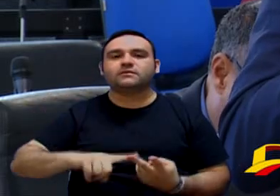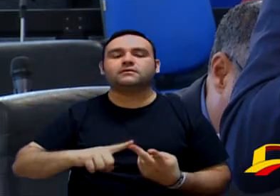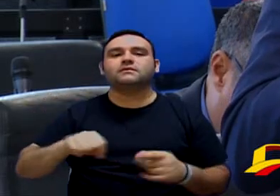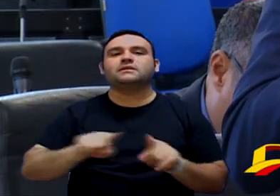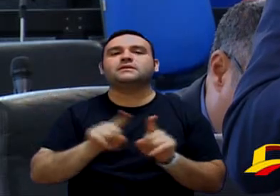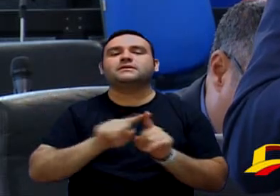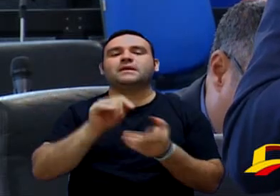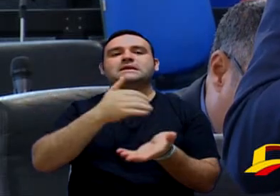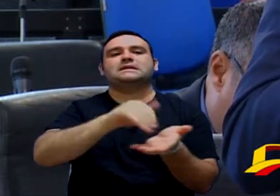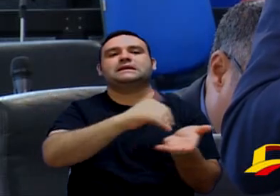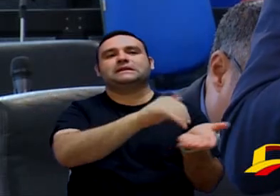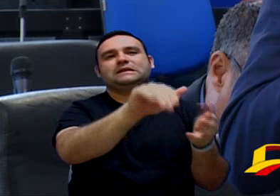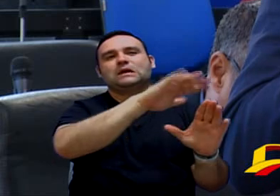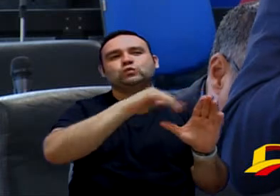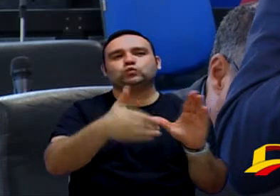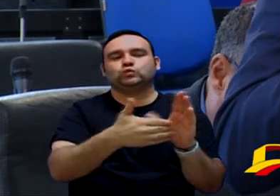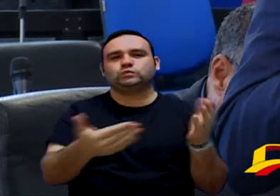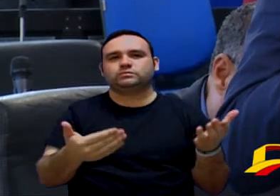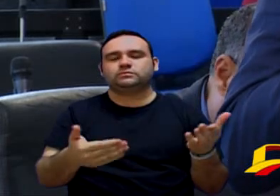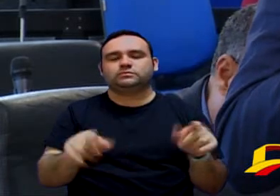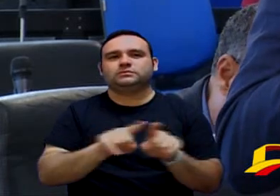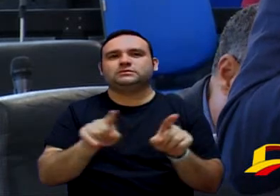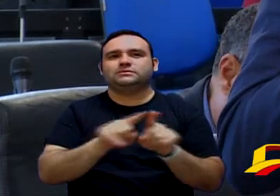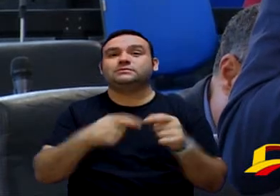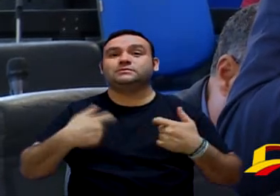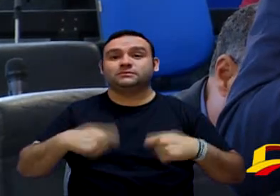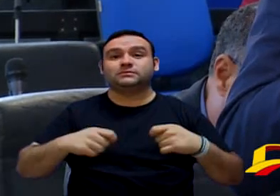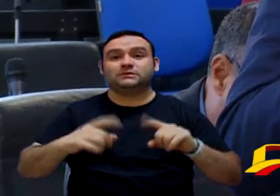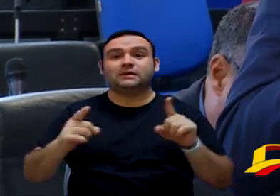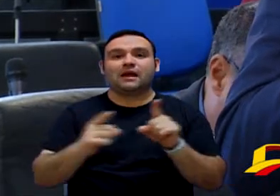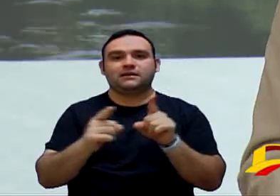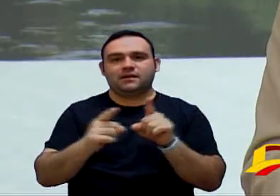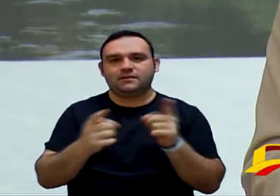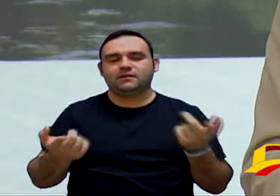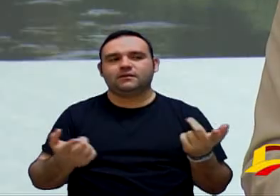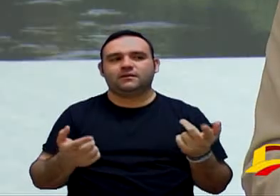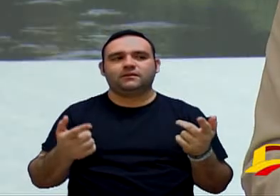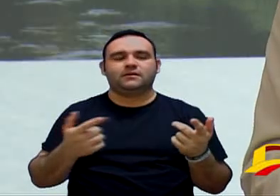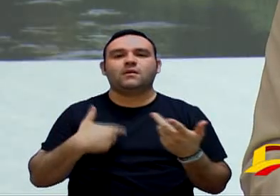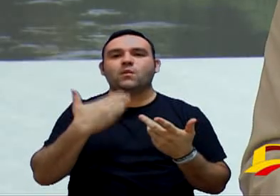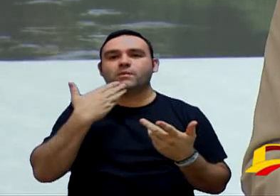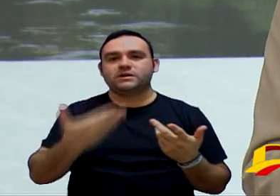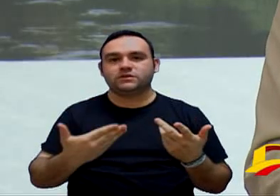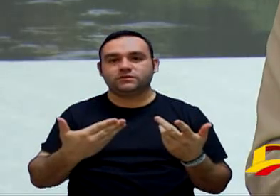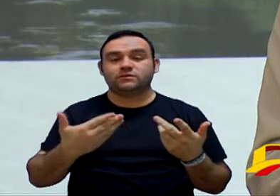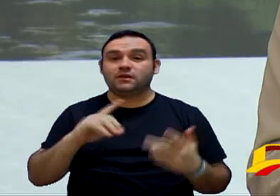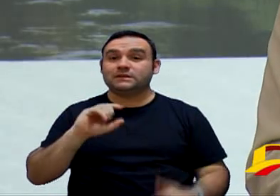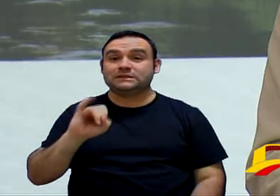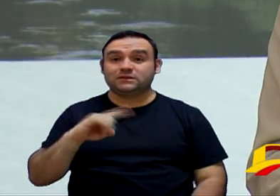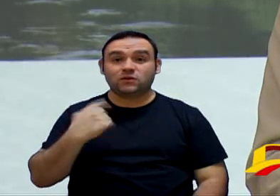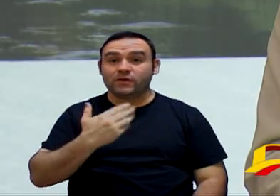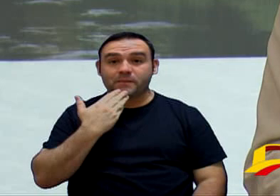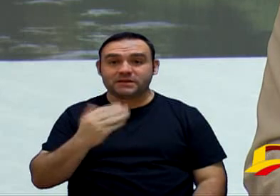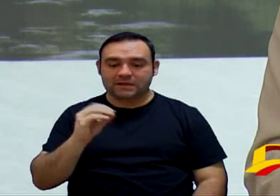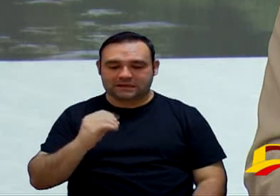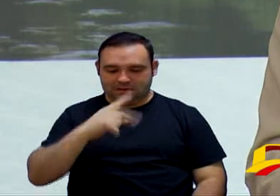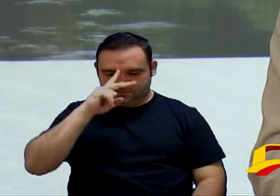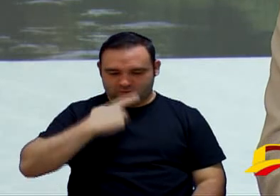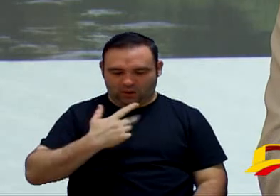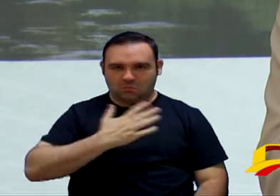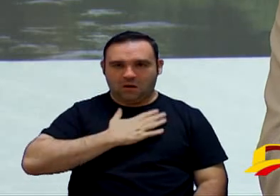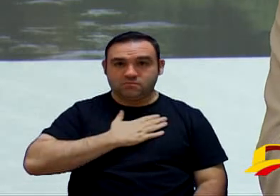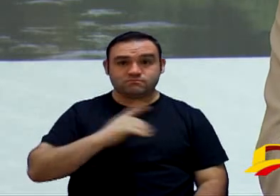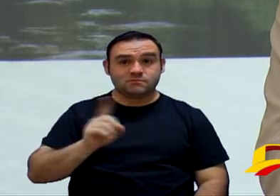a secretaria que tem que ser atendido os pedidos Nós não pedimos nada para nós